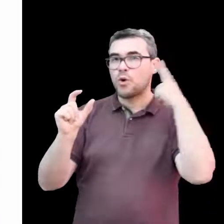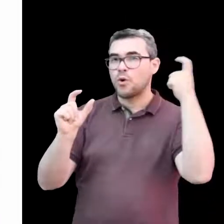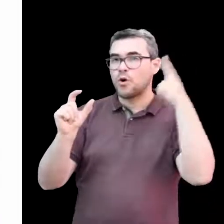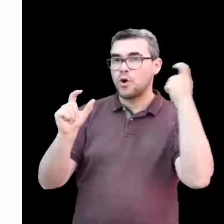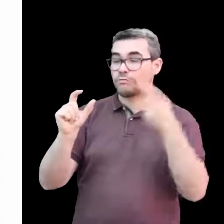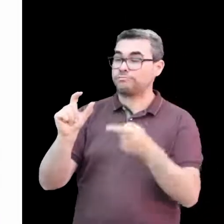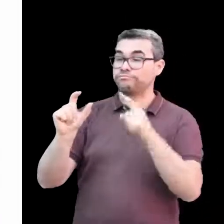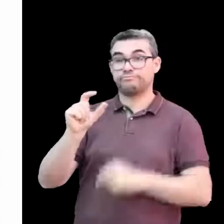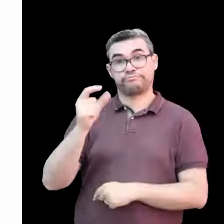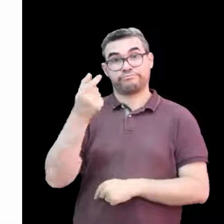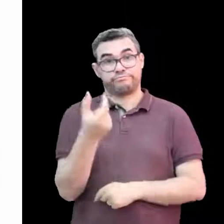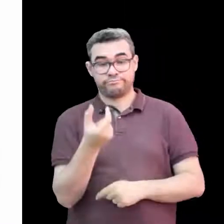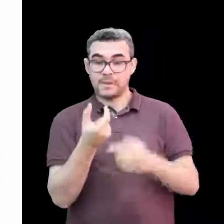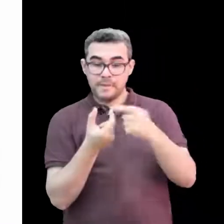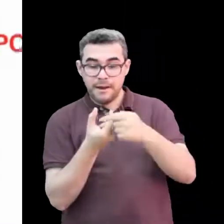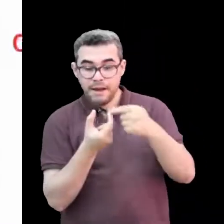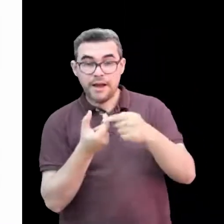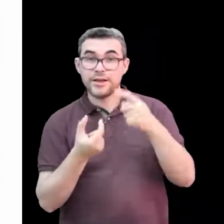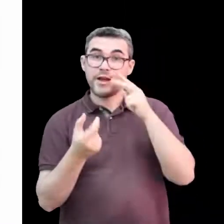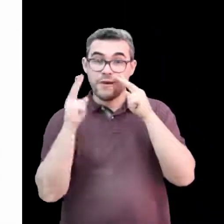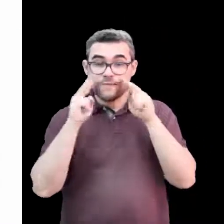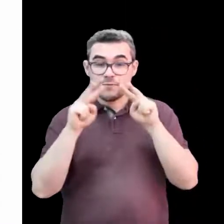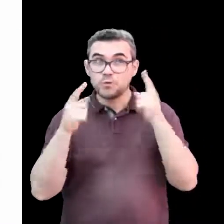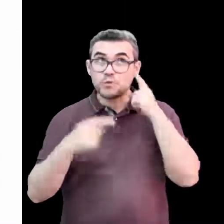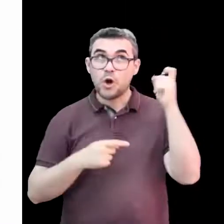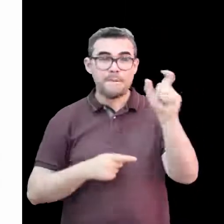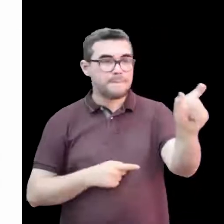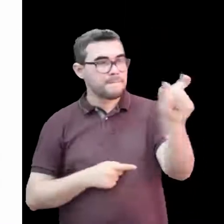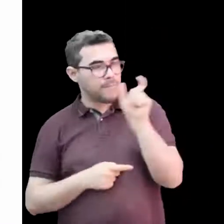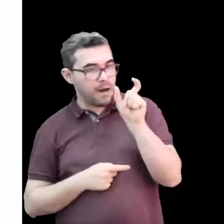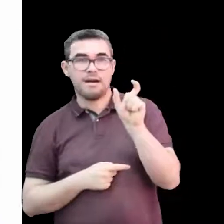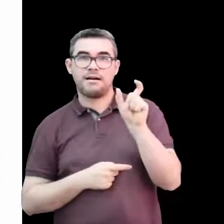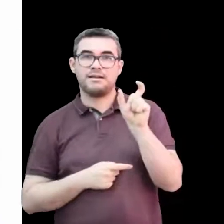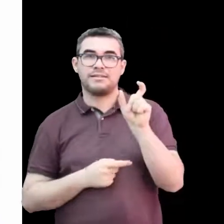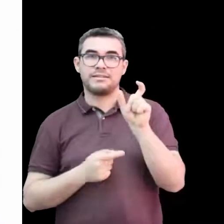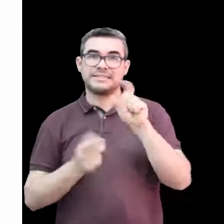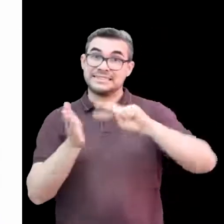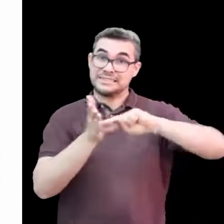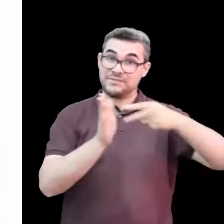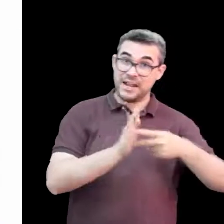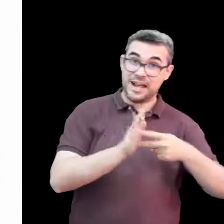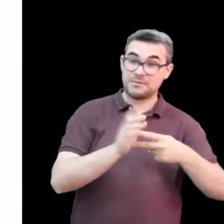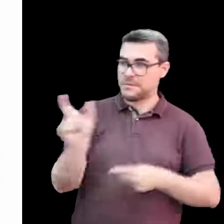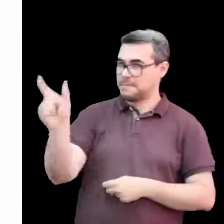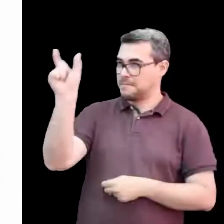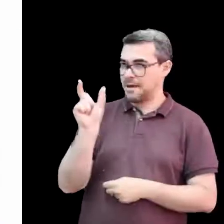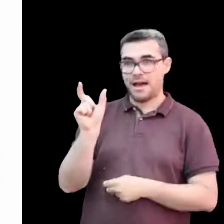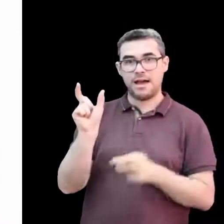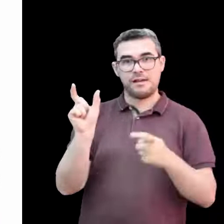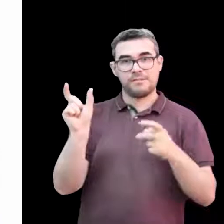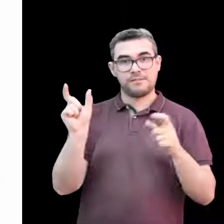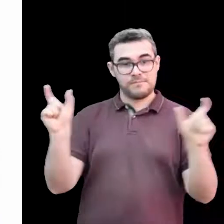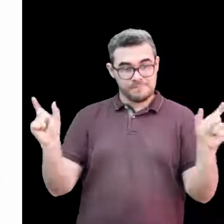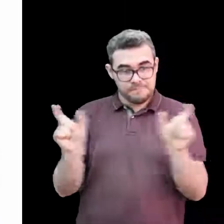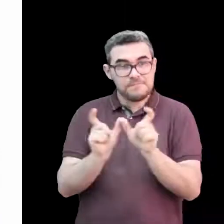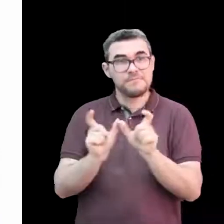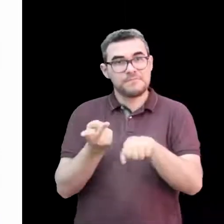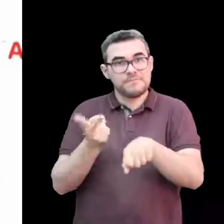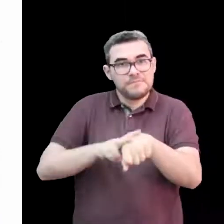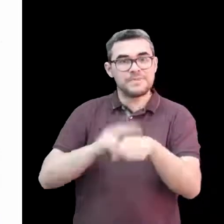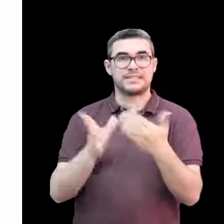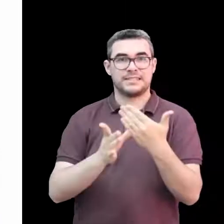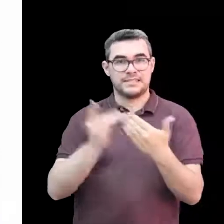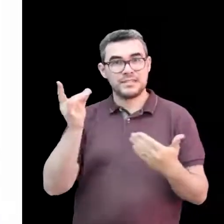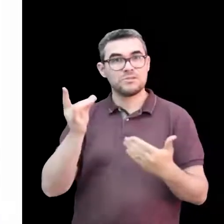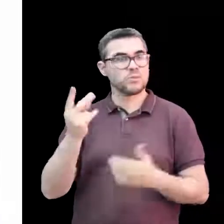da palavra, o corpo da ideia. E do outro fica o significado, a alma da palavra,